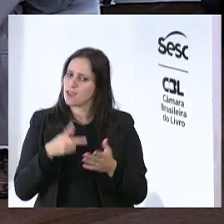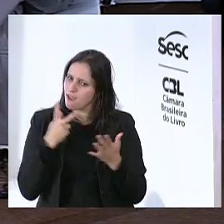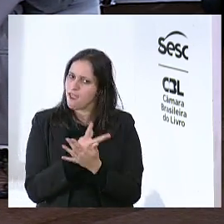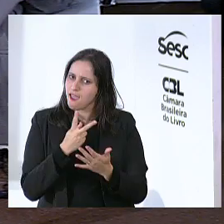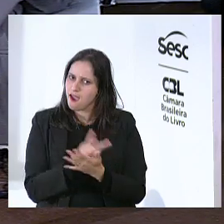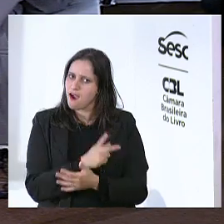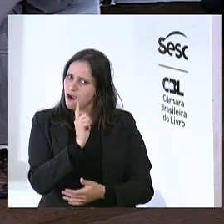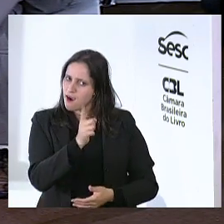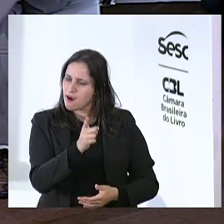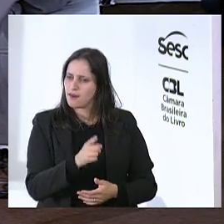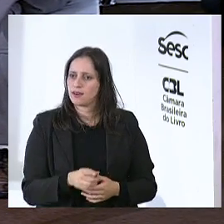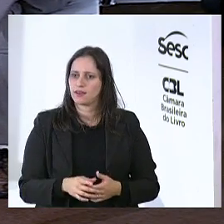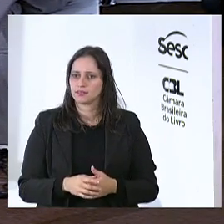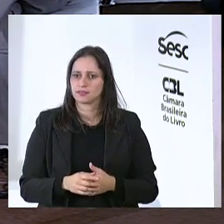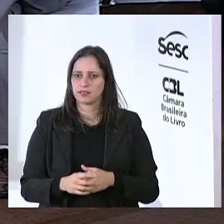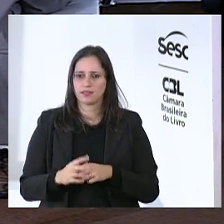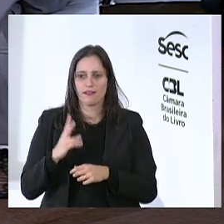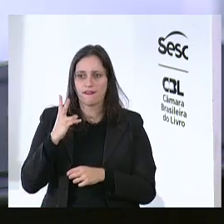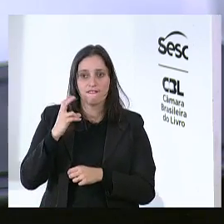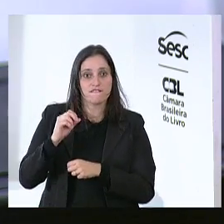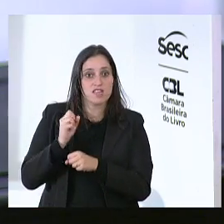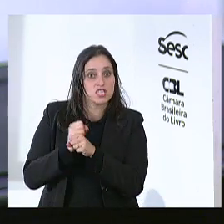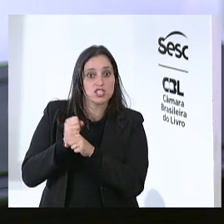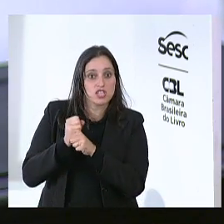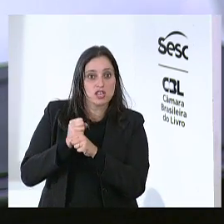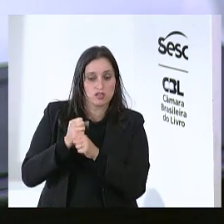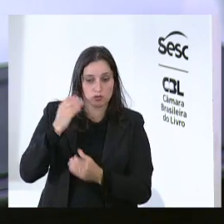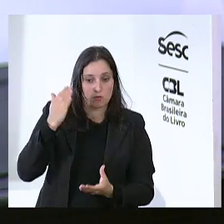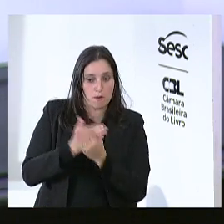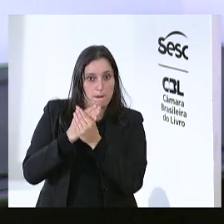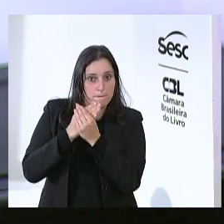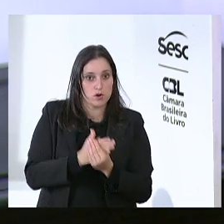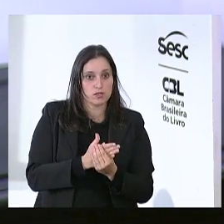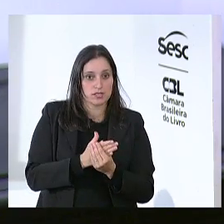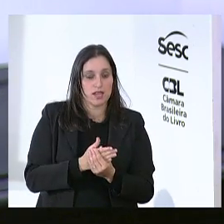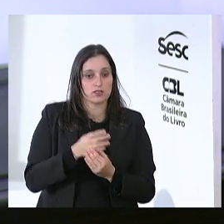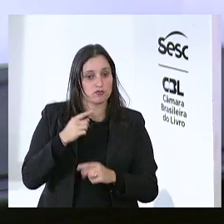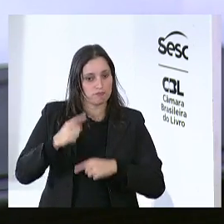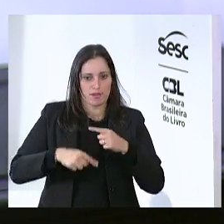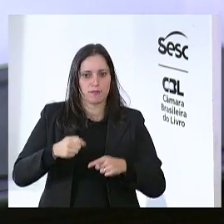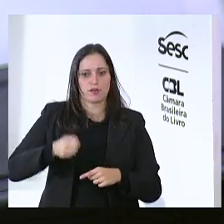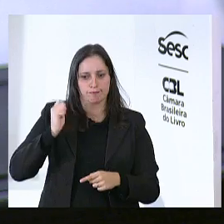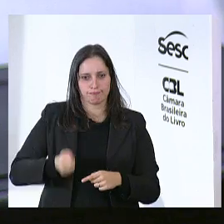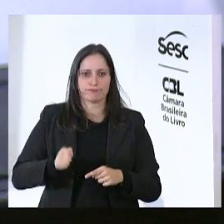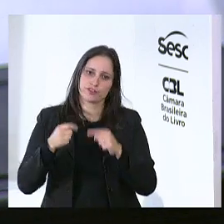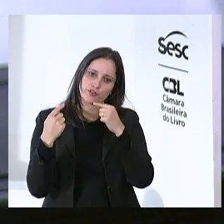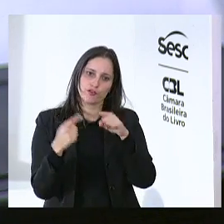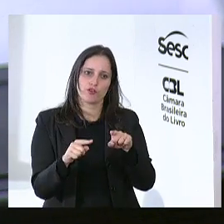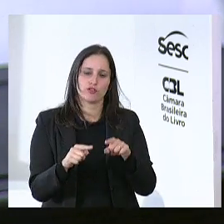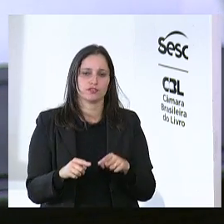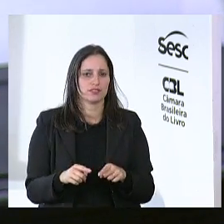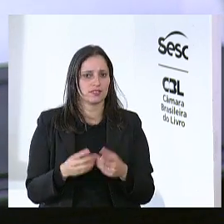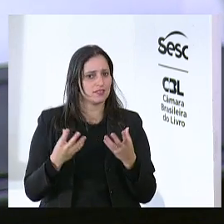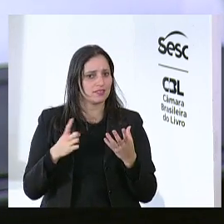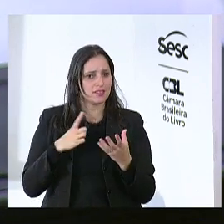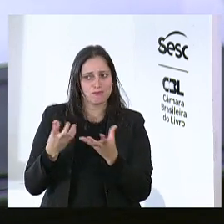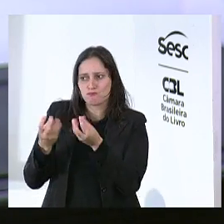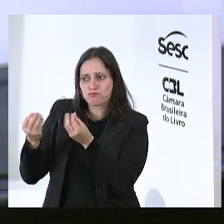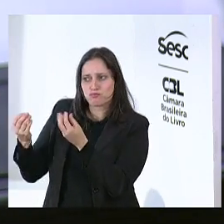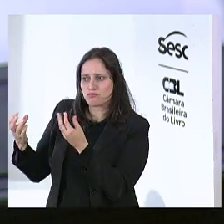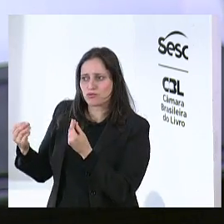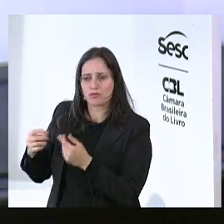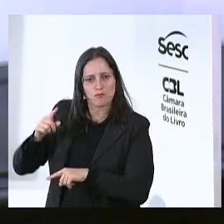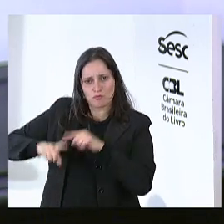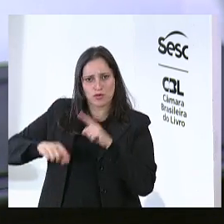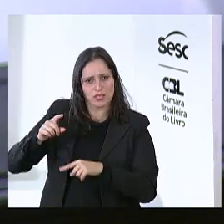anos de processo rolando, foi condenado em última instância. E outros políticos, que a gente sabe muito bem, nunca foram condenados em última instância. Então, tem um